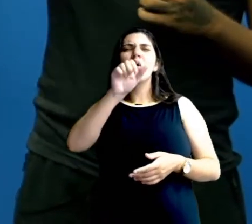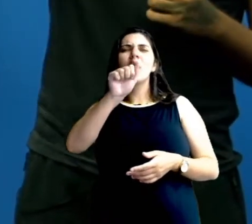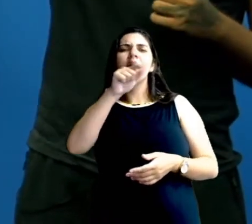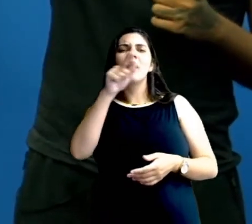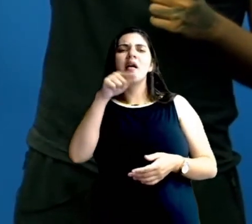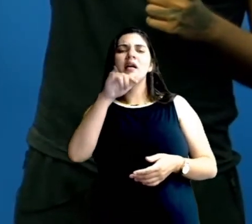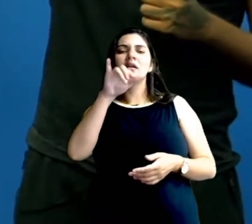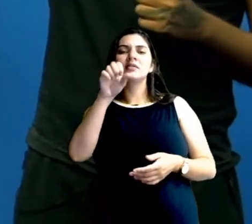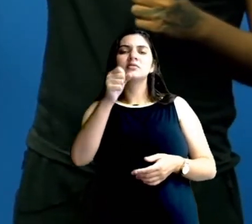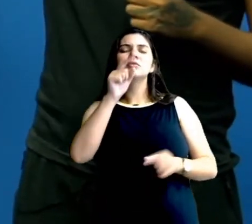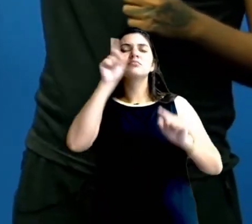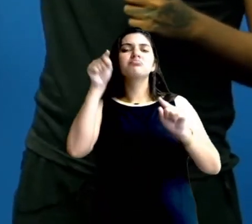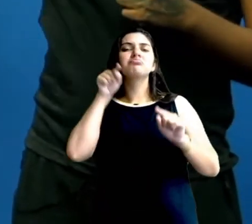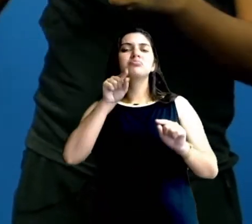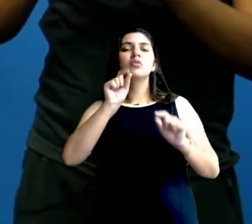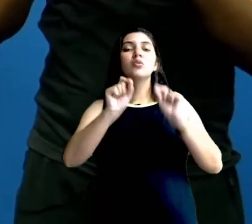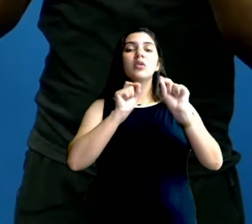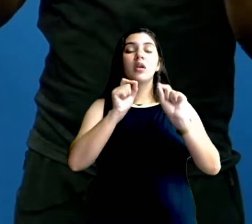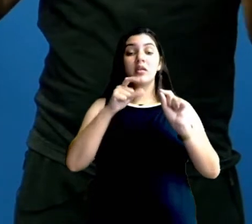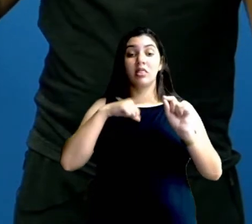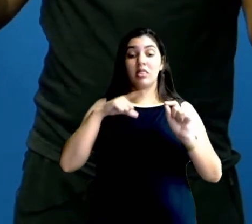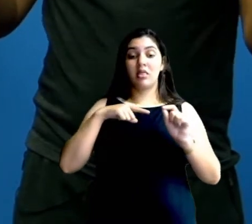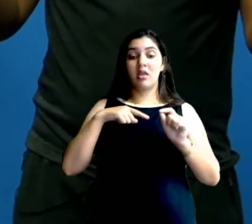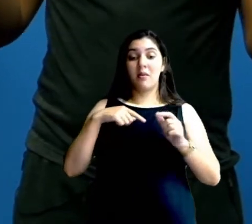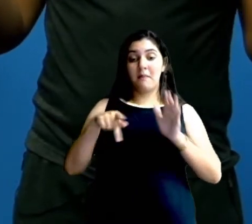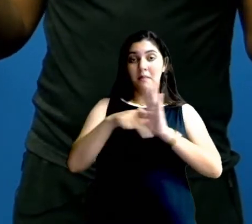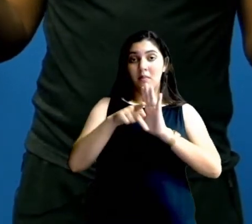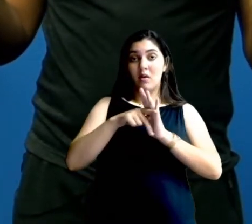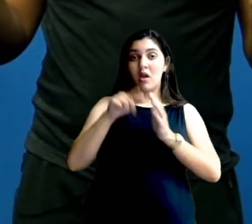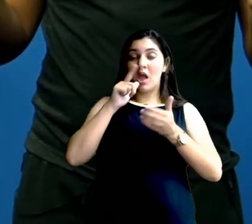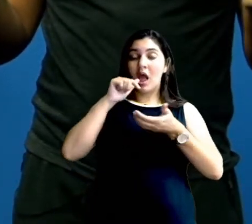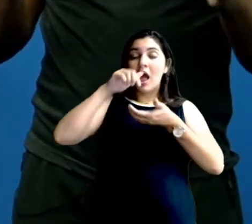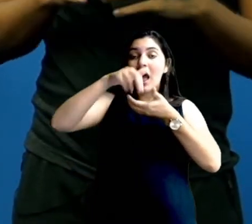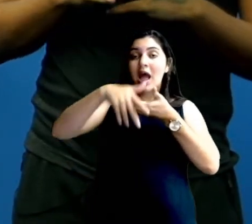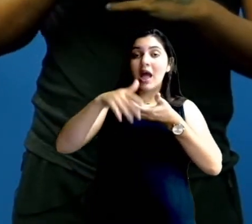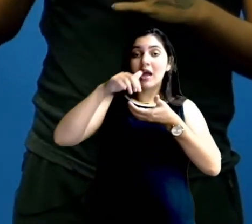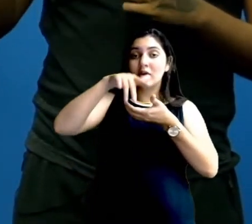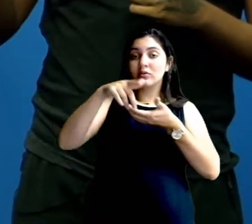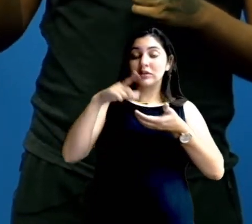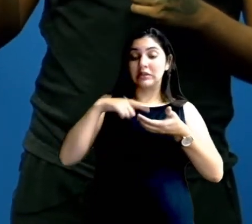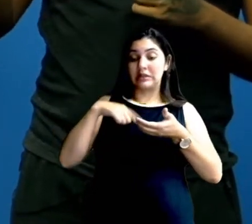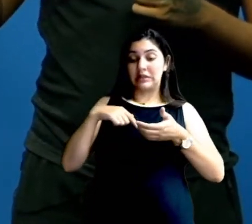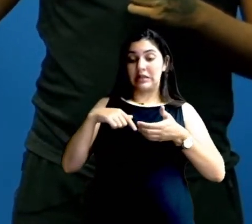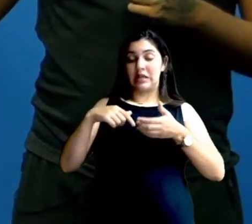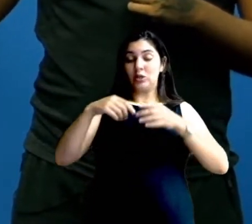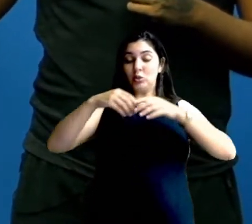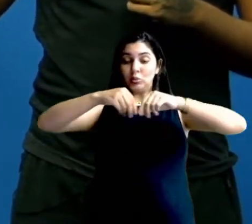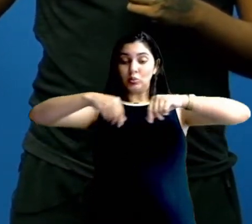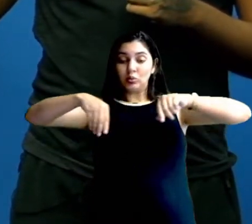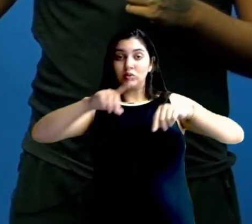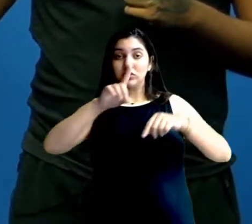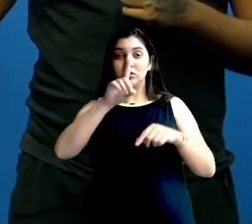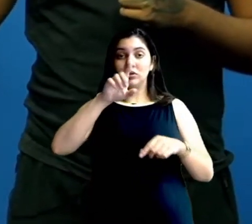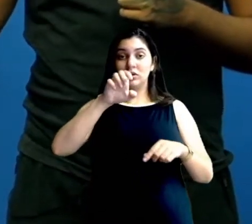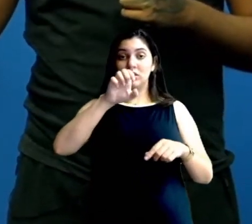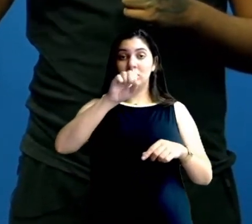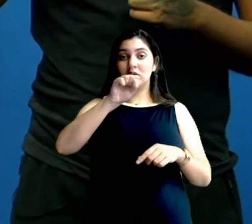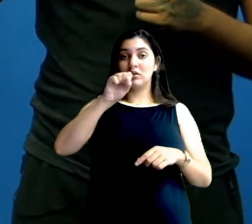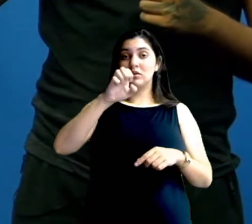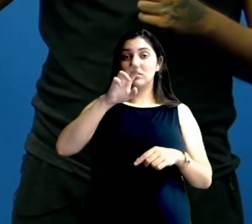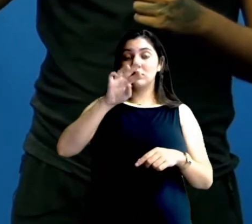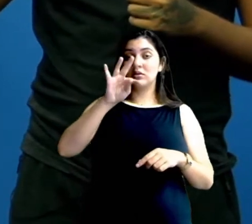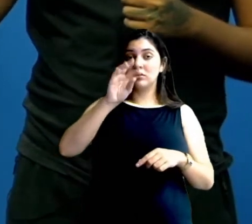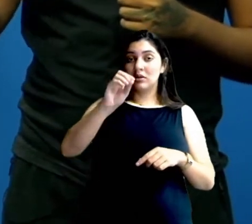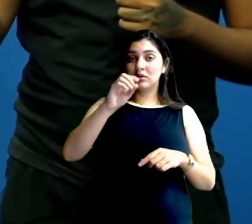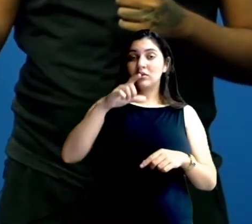OAB são fontes de águas e tem no meio dos desertos tá E aí tem uma Ases que o tempo que ele